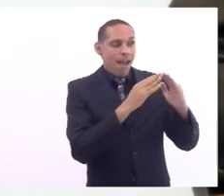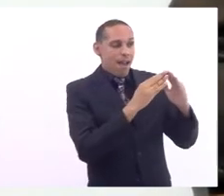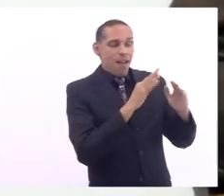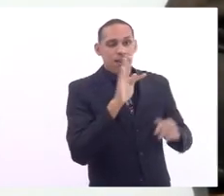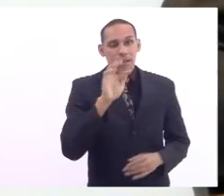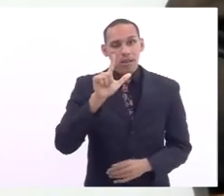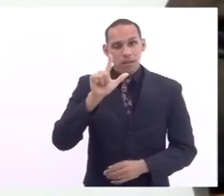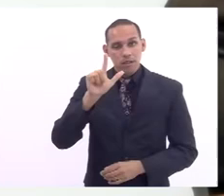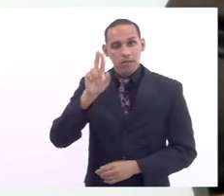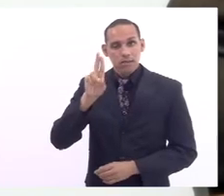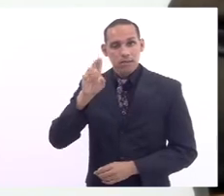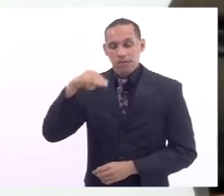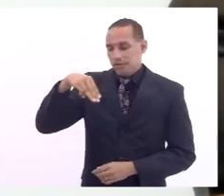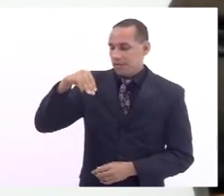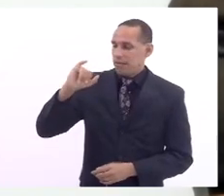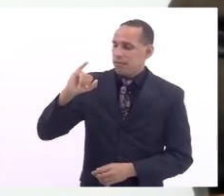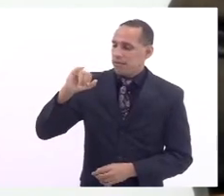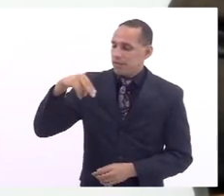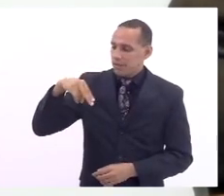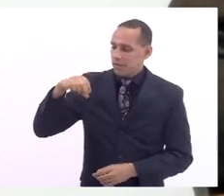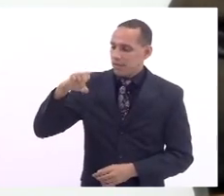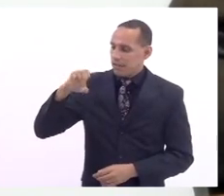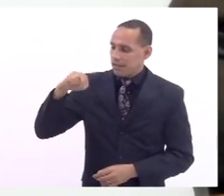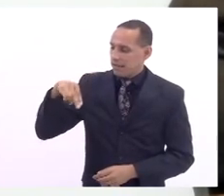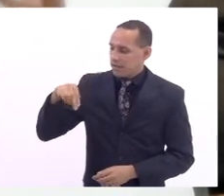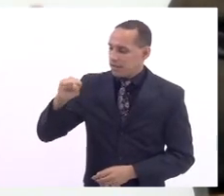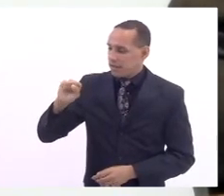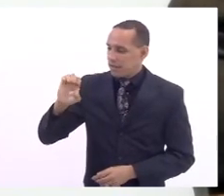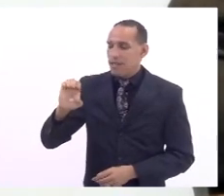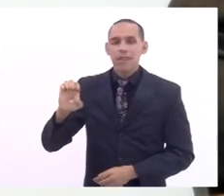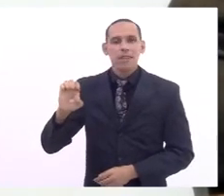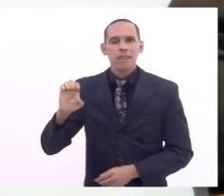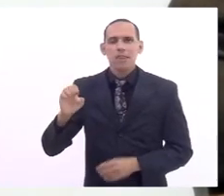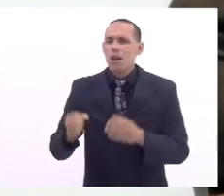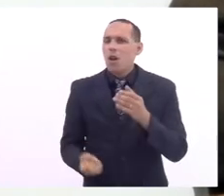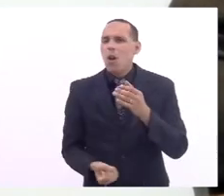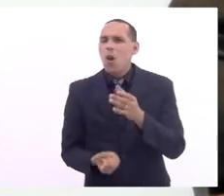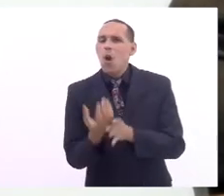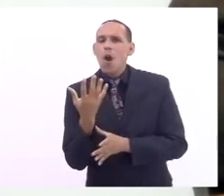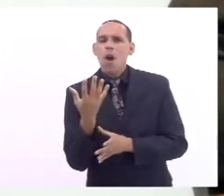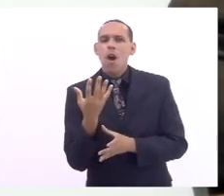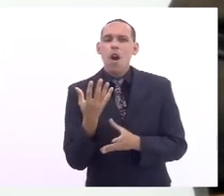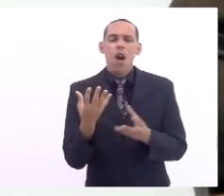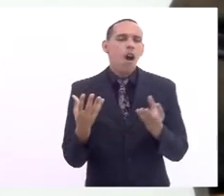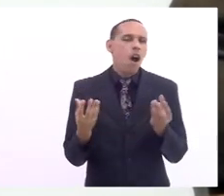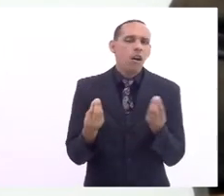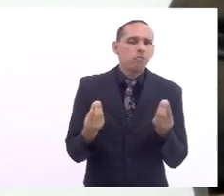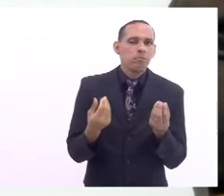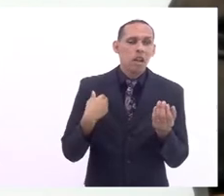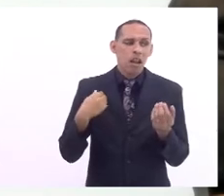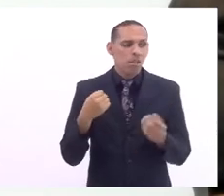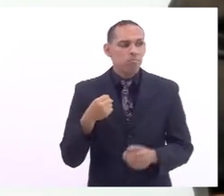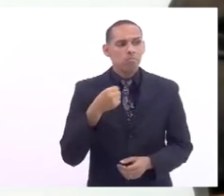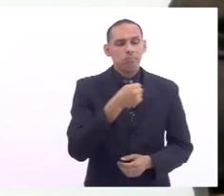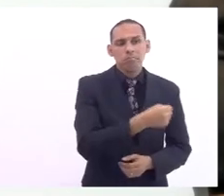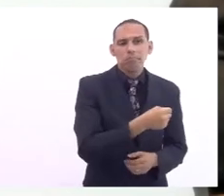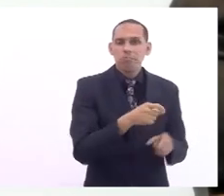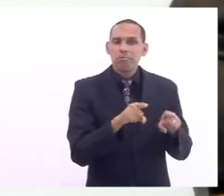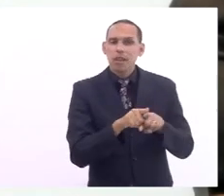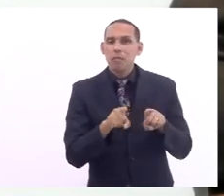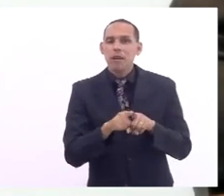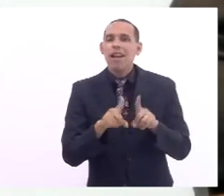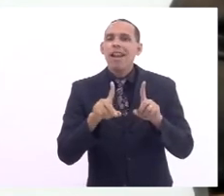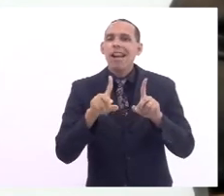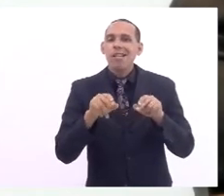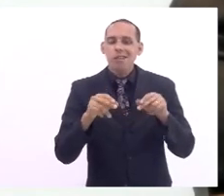Fluminense foi foi construída e eu mostro também quando eu também fui para lugar também de construção da casa assim como é que esse fosse